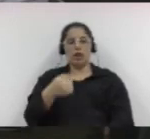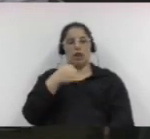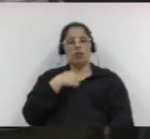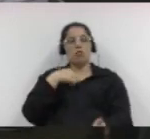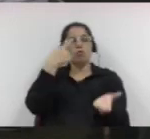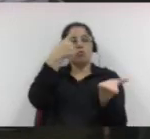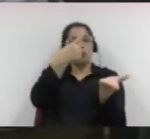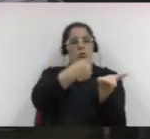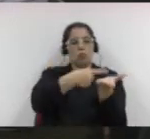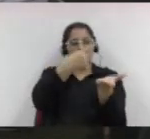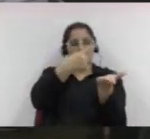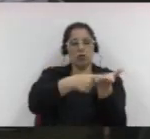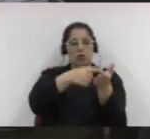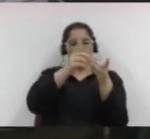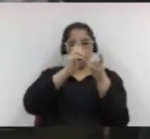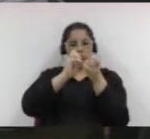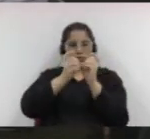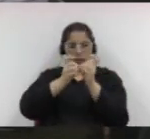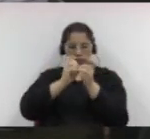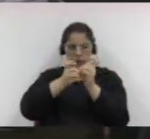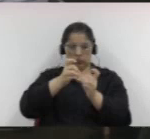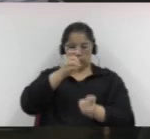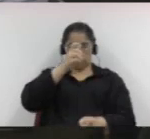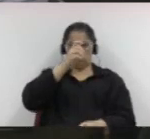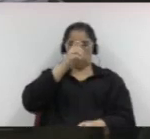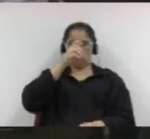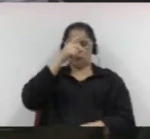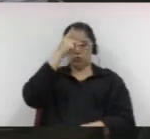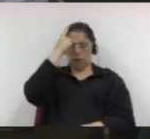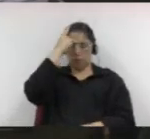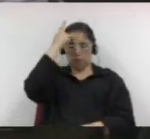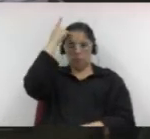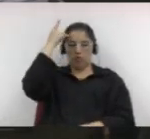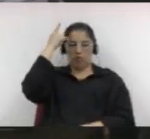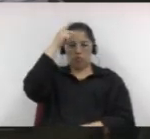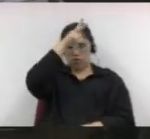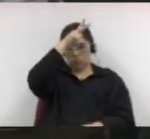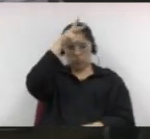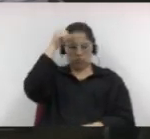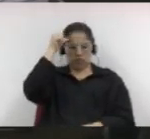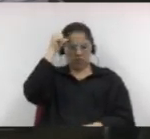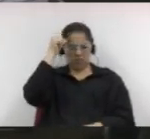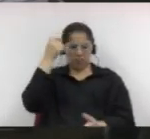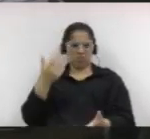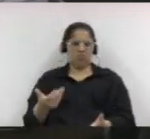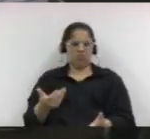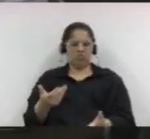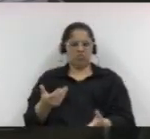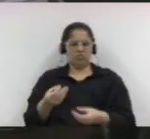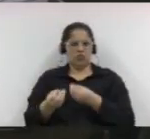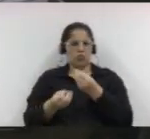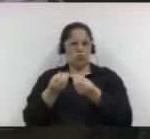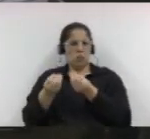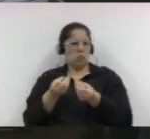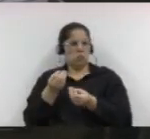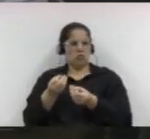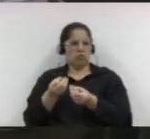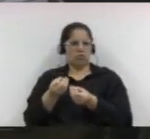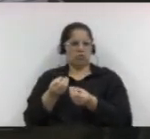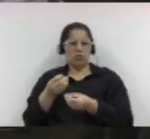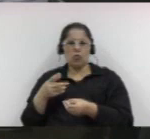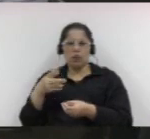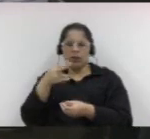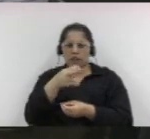o prefeito, não dá para aceitar isso, entendeu? A gente não está numa ditadura assim, de chegar e cortar água de poço,